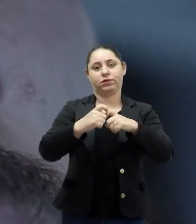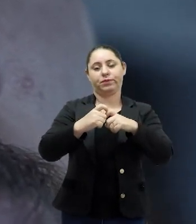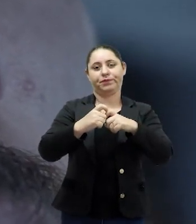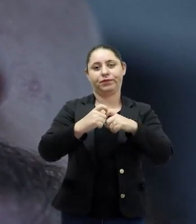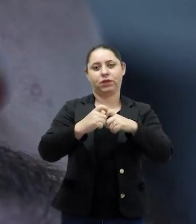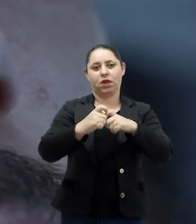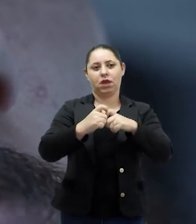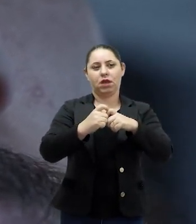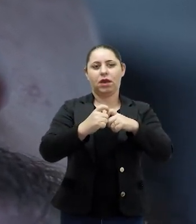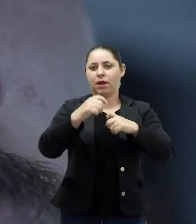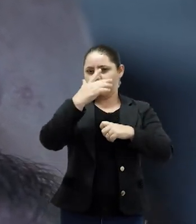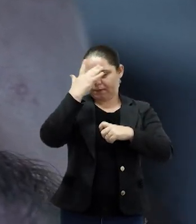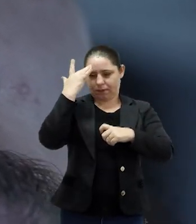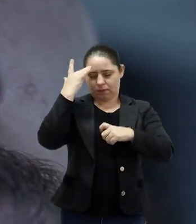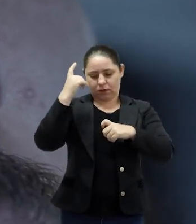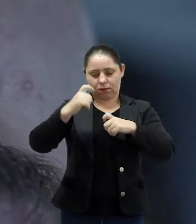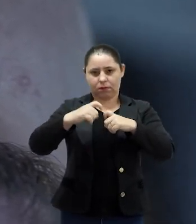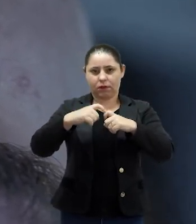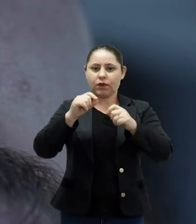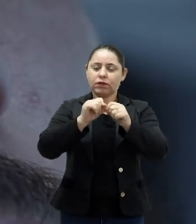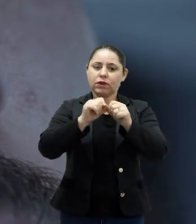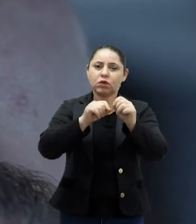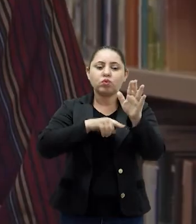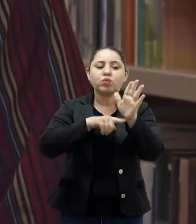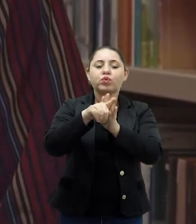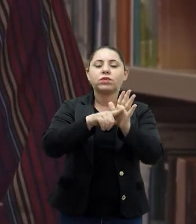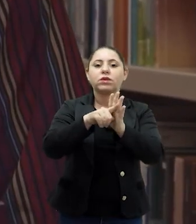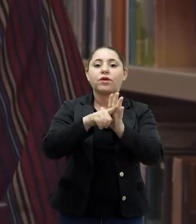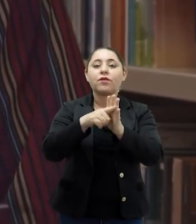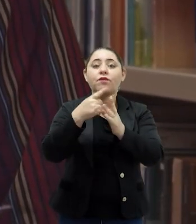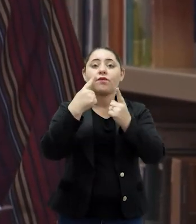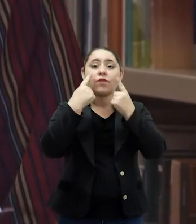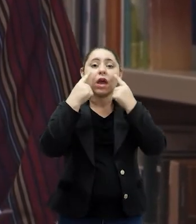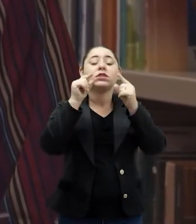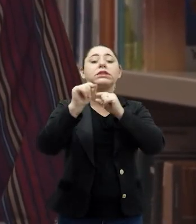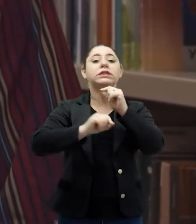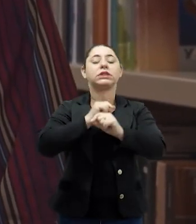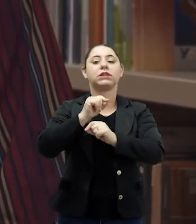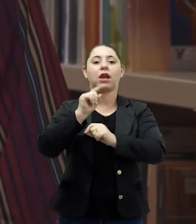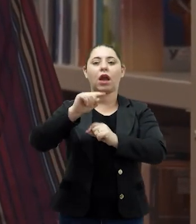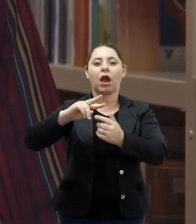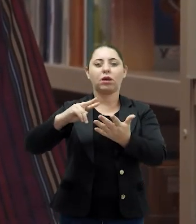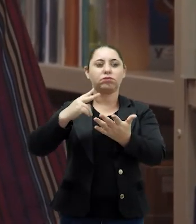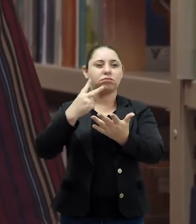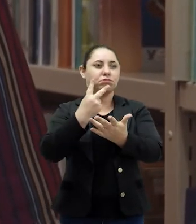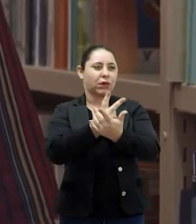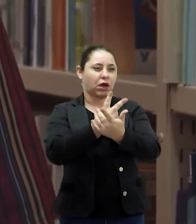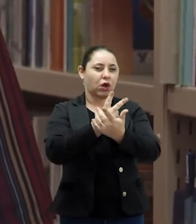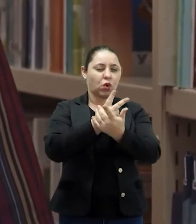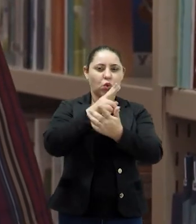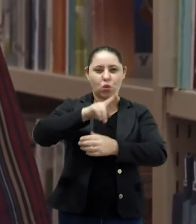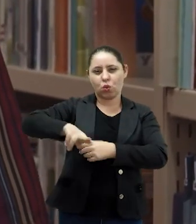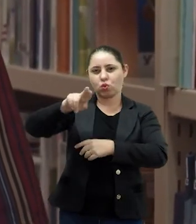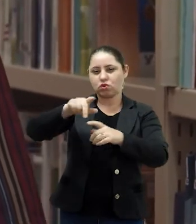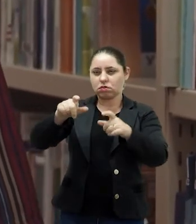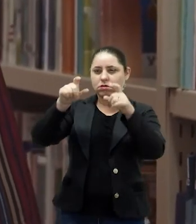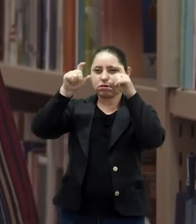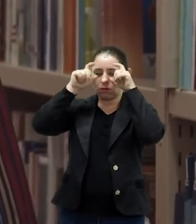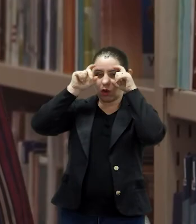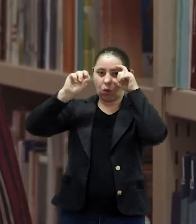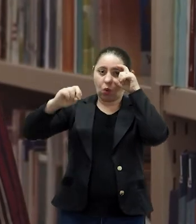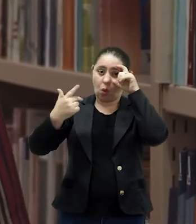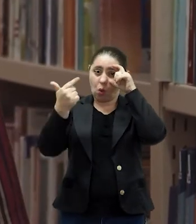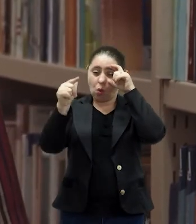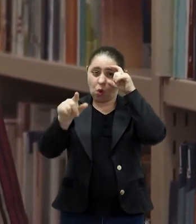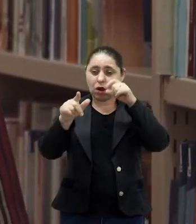ao se consultar, a pessoa vai se fazer um diagnóstico e ver se isso é relacionado a erros de refração, ou seja, uso de óculos ou alguma